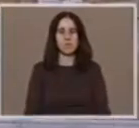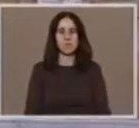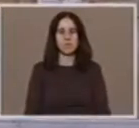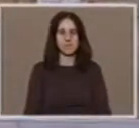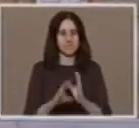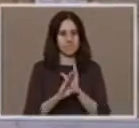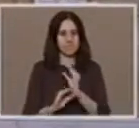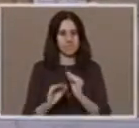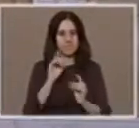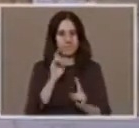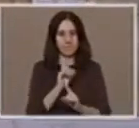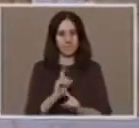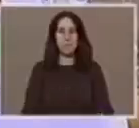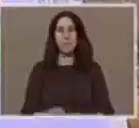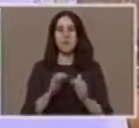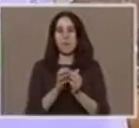Oremos.